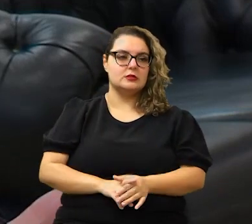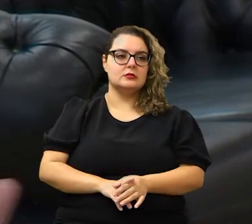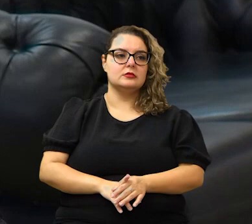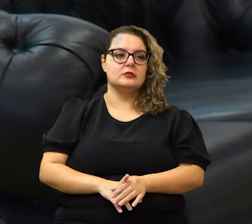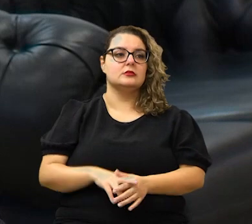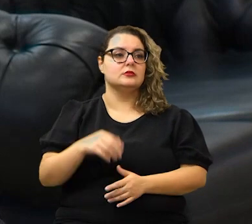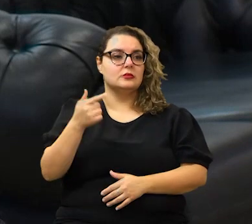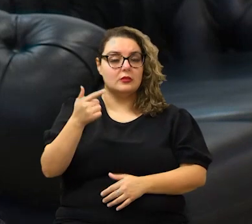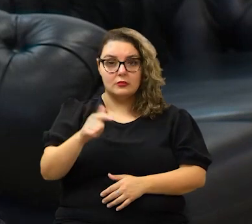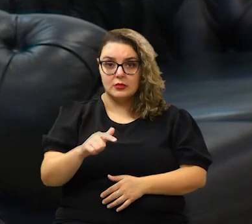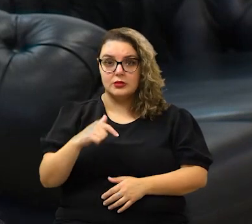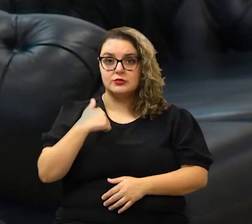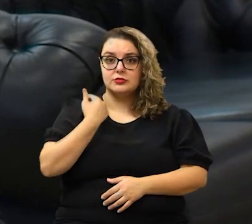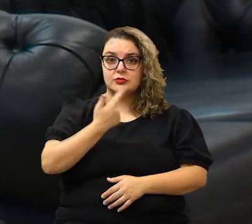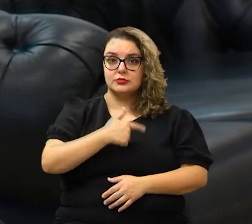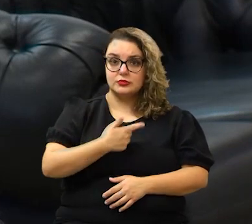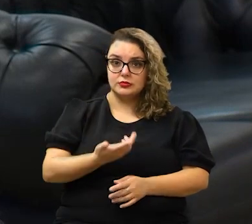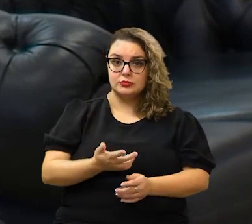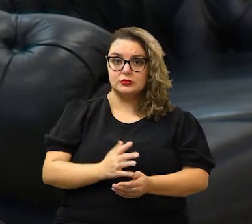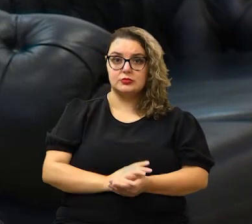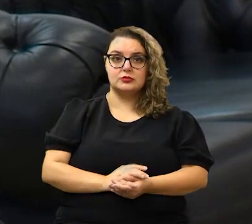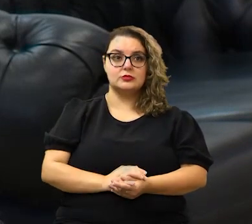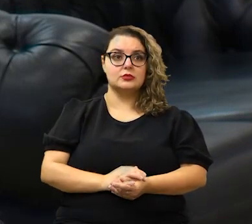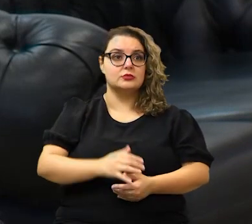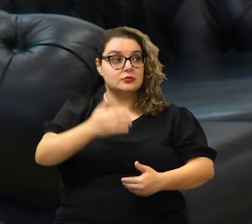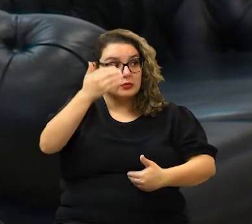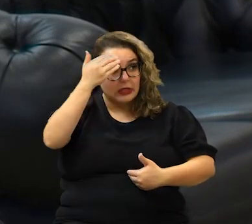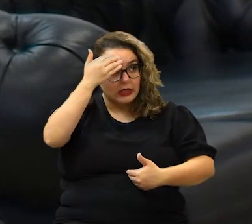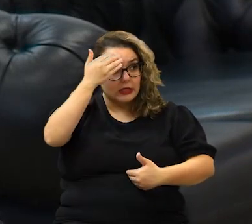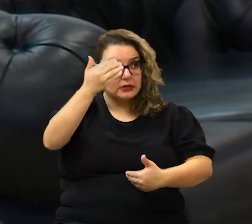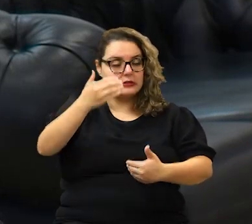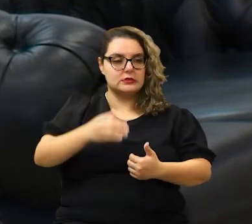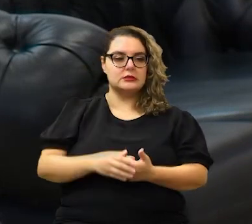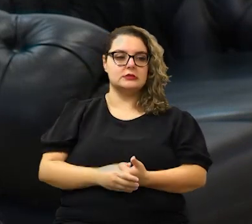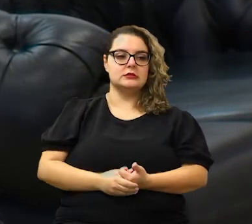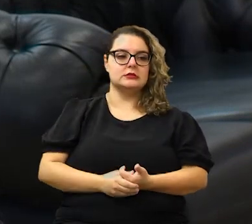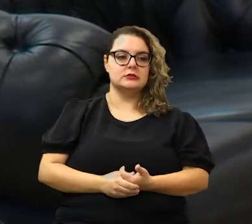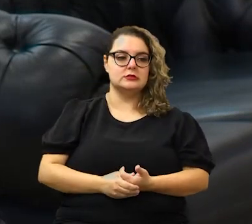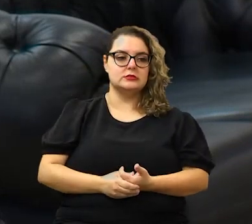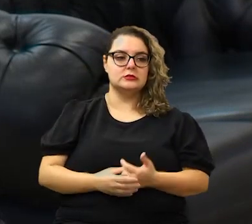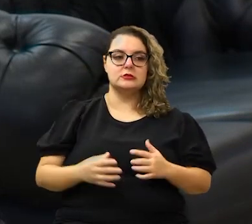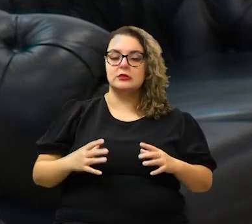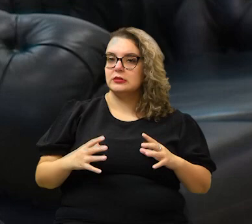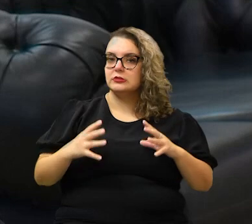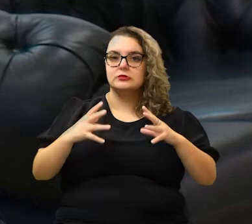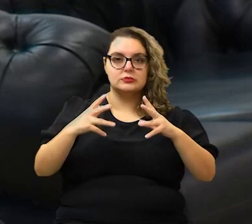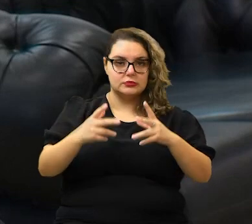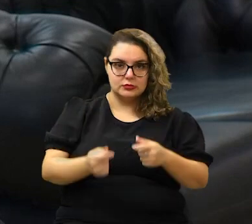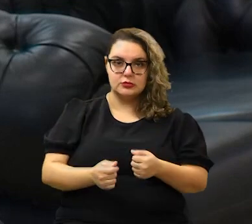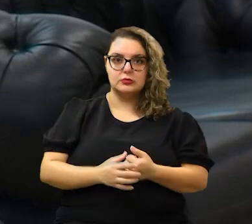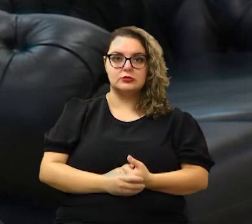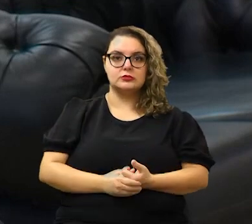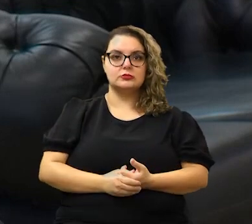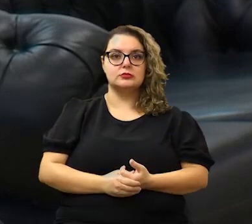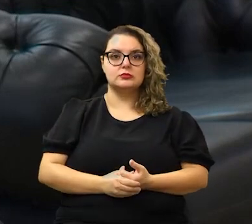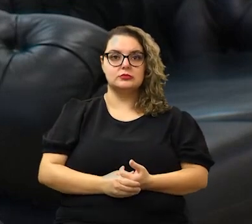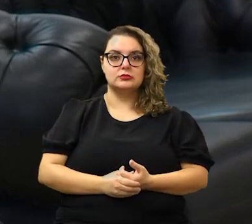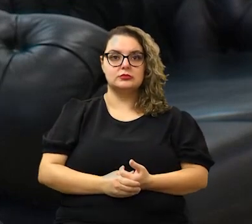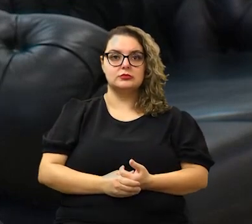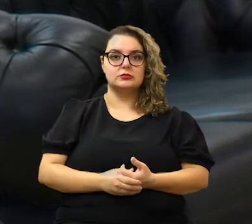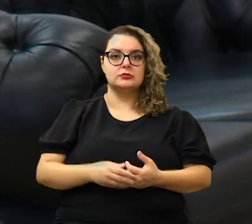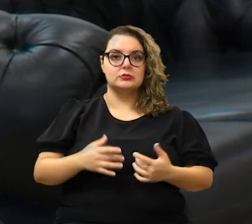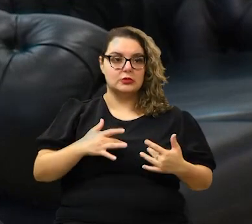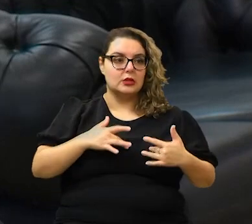fica aqui mais uma vez assim, o nosso agradecimento, né, a todos que